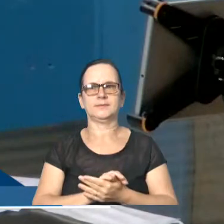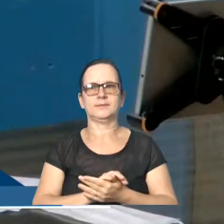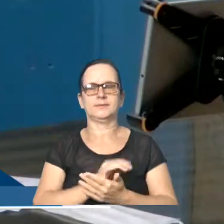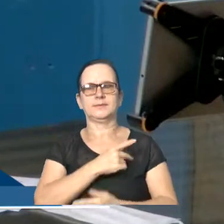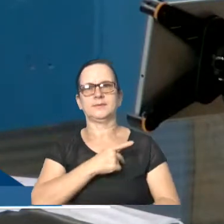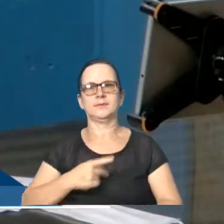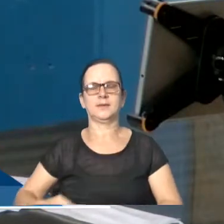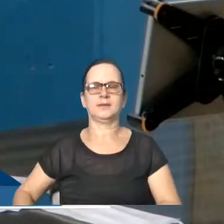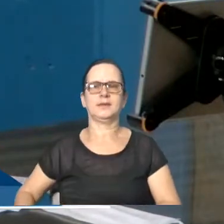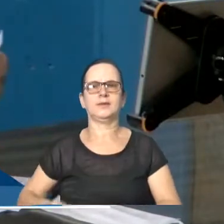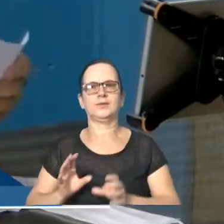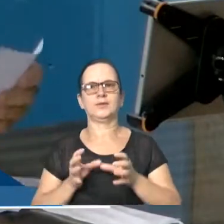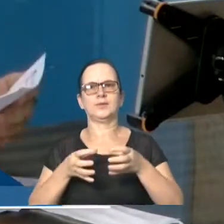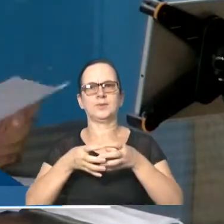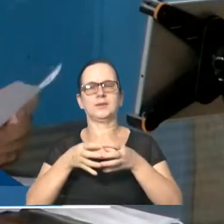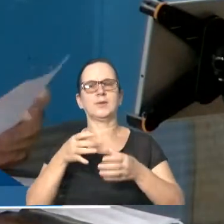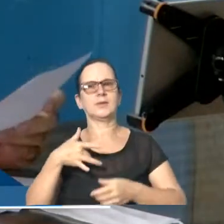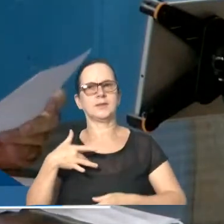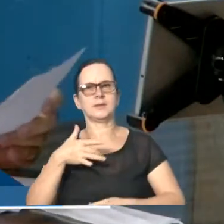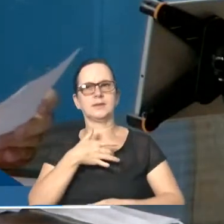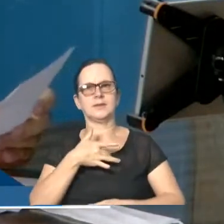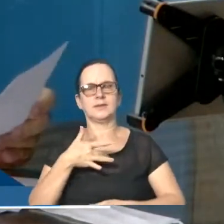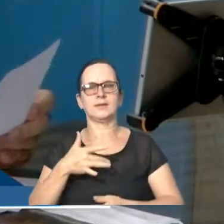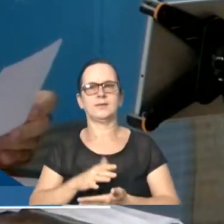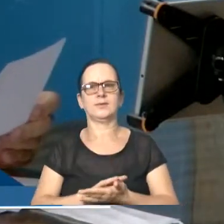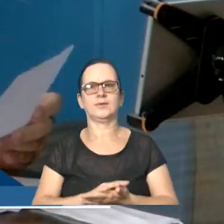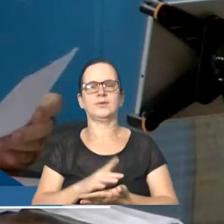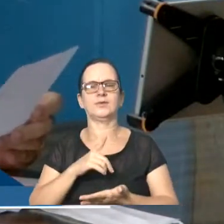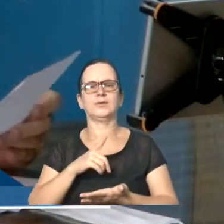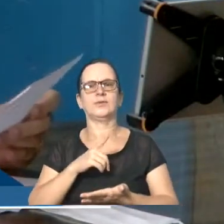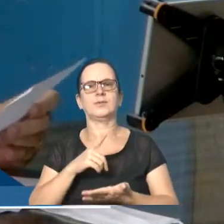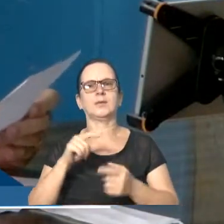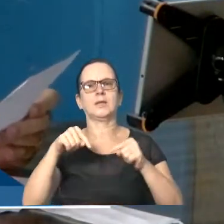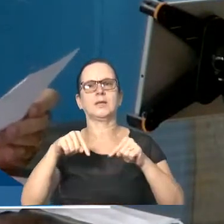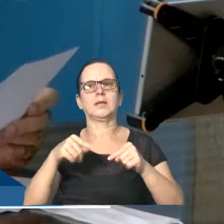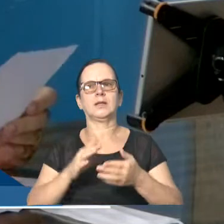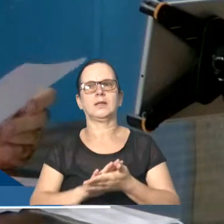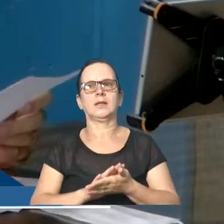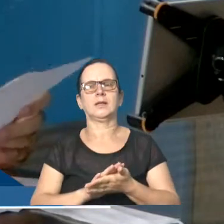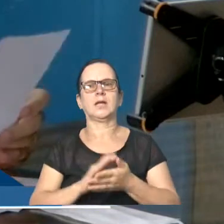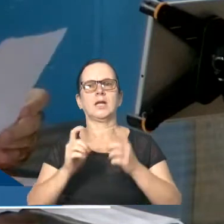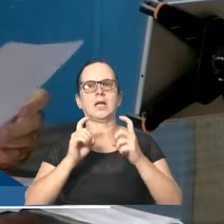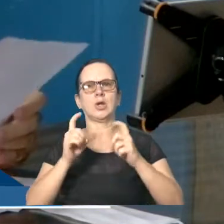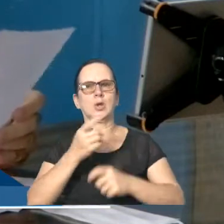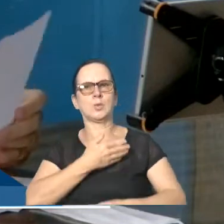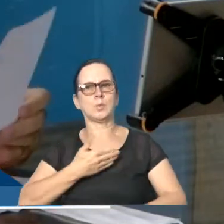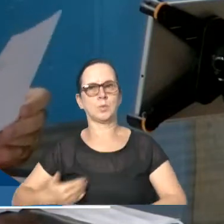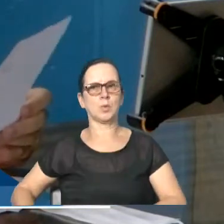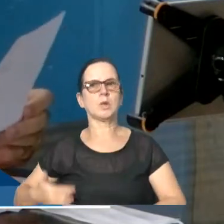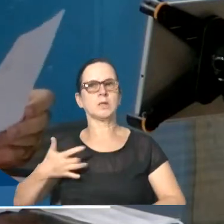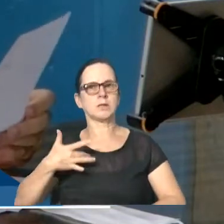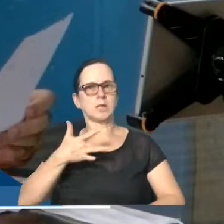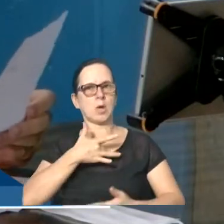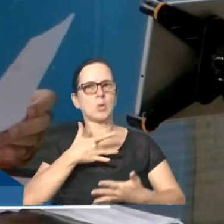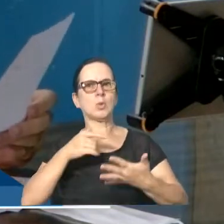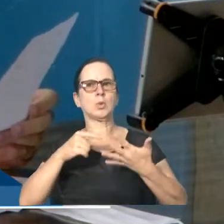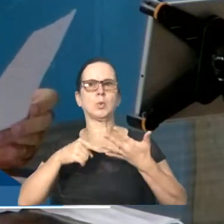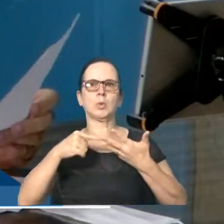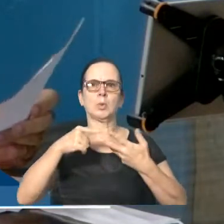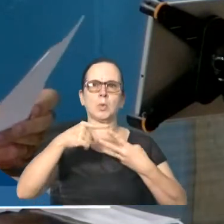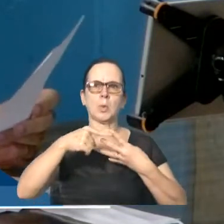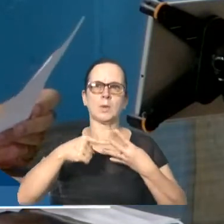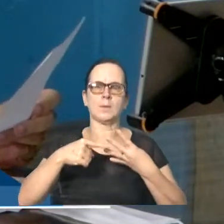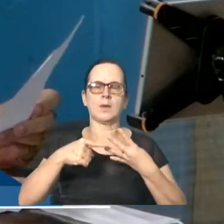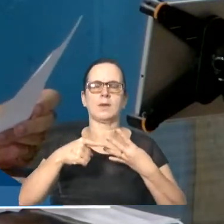presidente da Comissão de Saúde da Casa, nós tivemos aqui audiência pública de saúde, prestação de conta do quadrimestre e